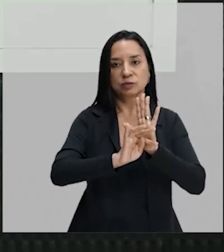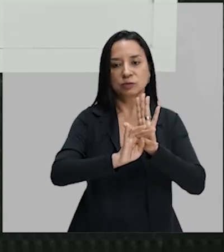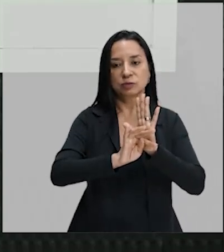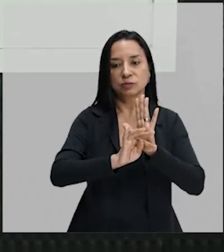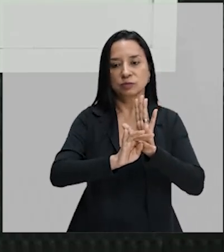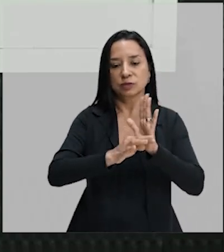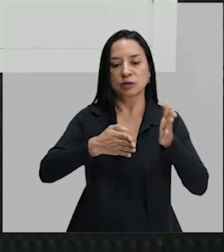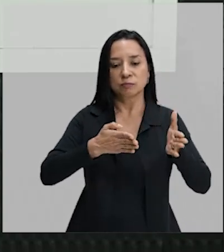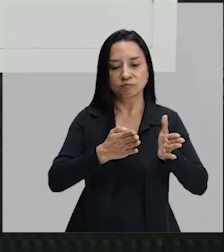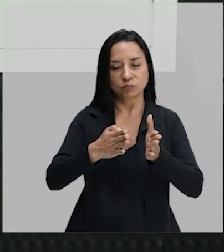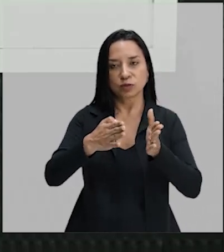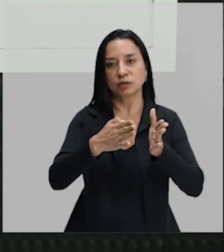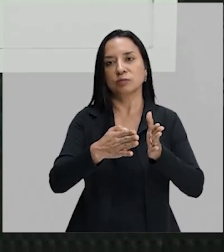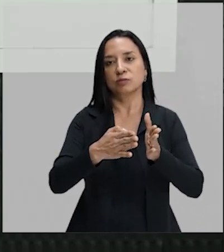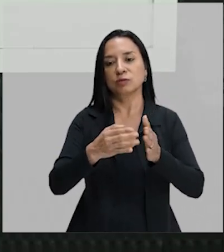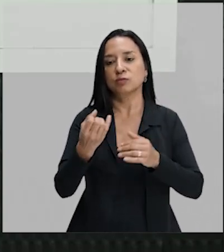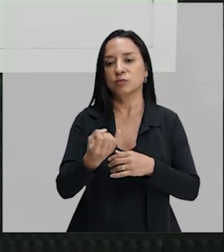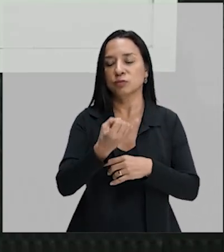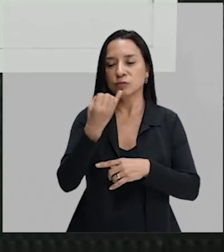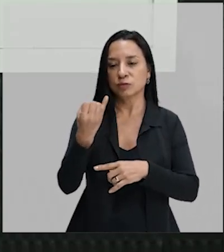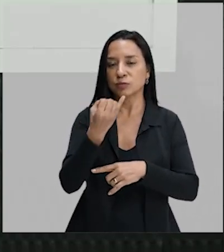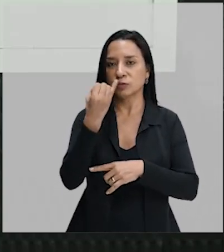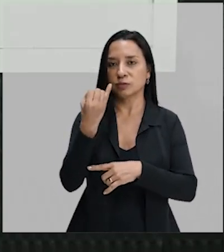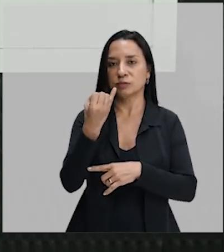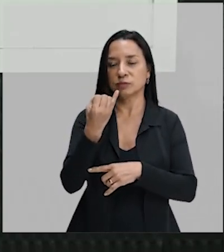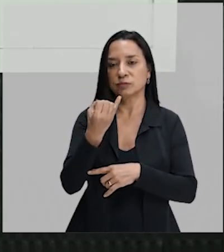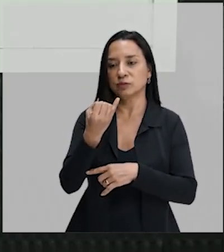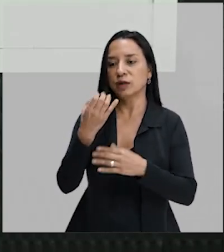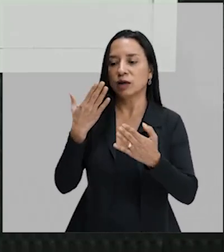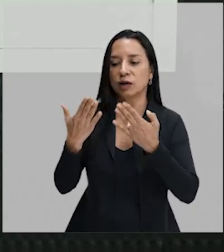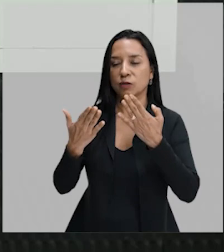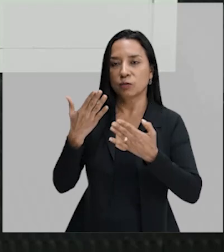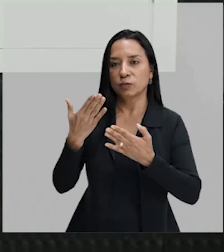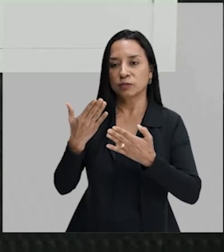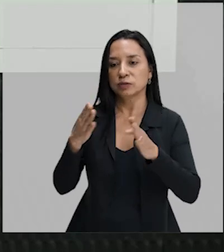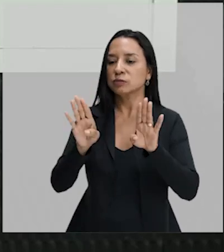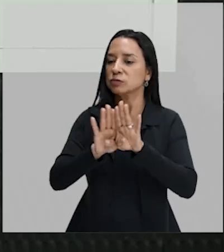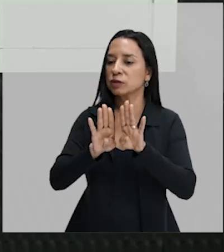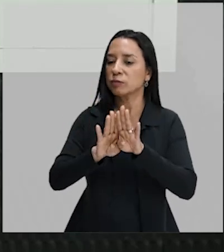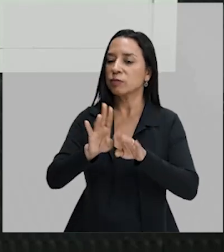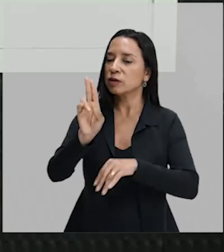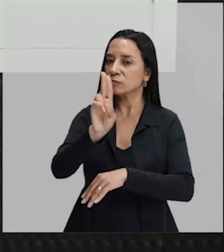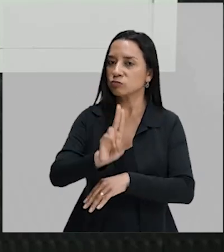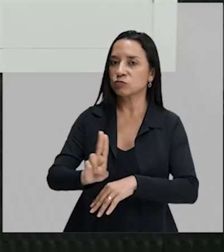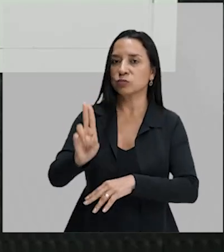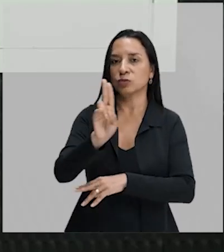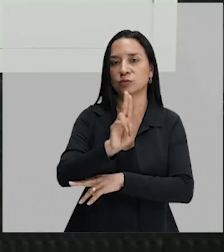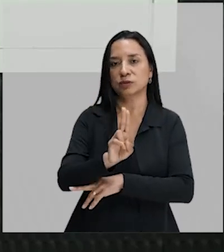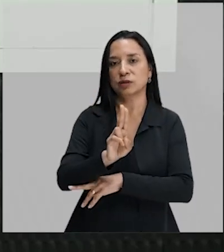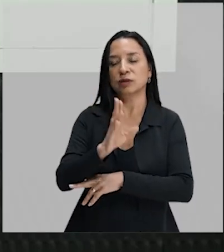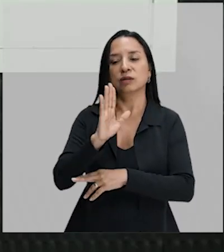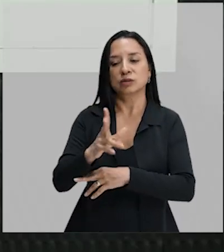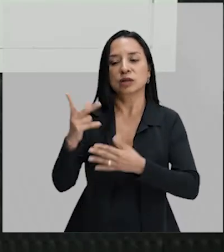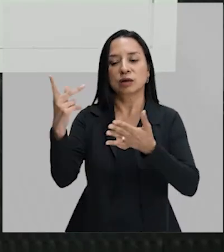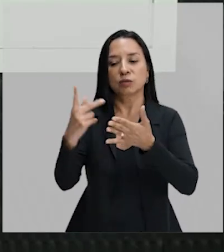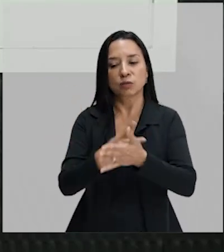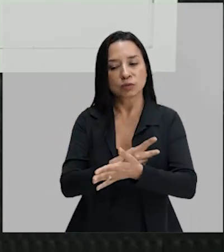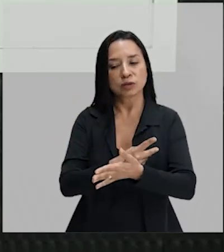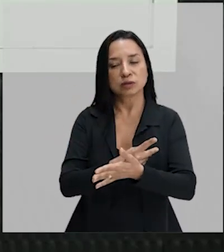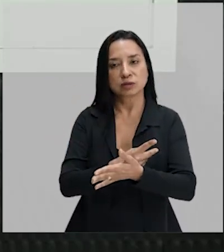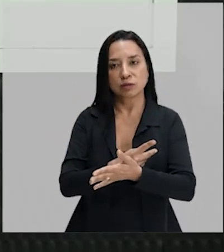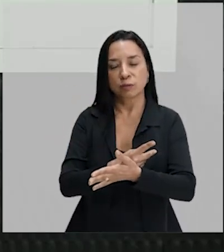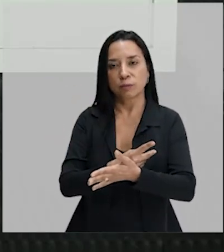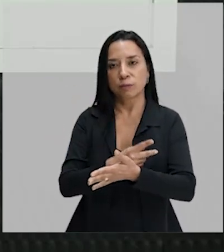muito interessante. A comparação, ela também é muito utilizada. Então, se já aconteceu determinada